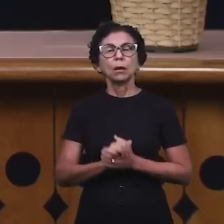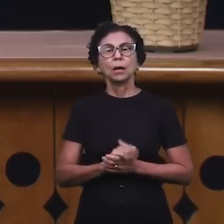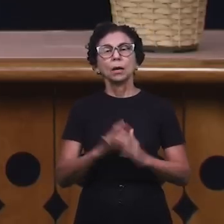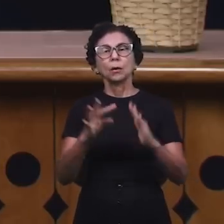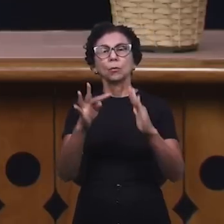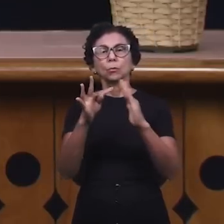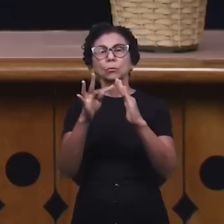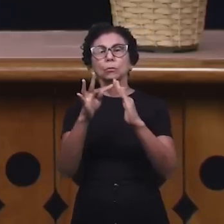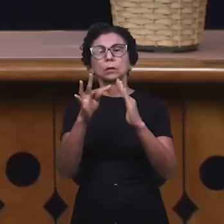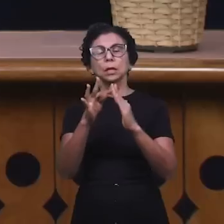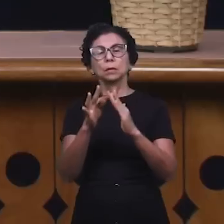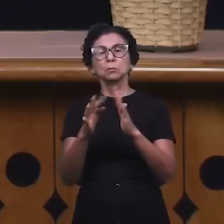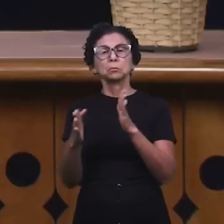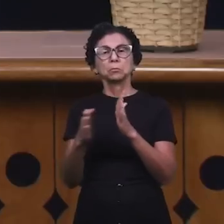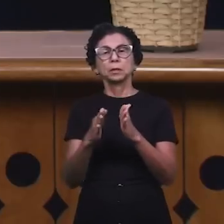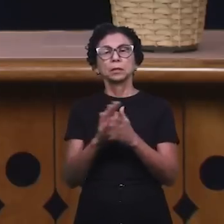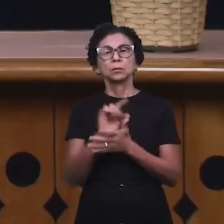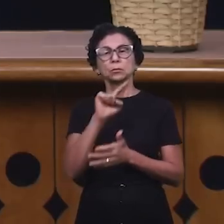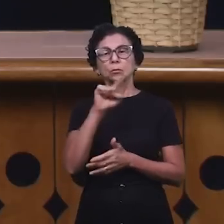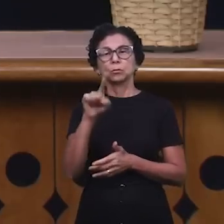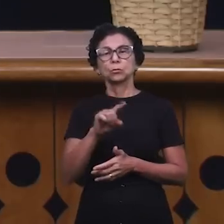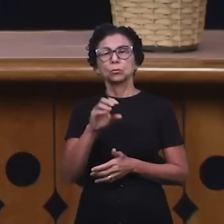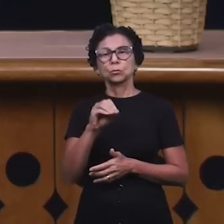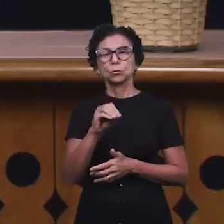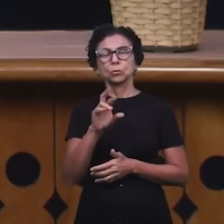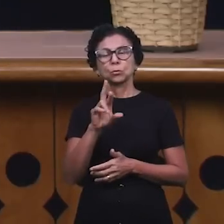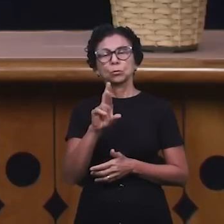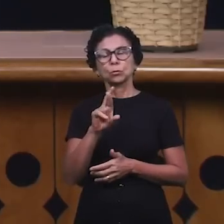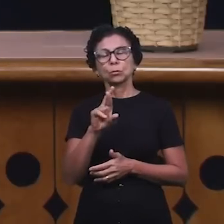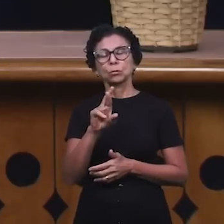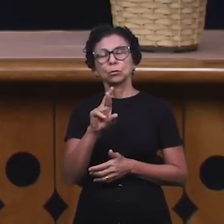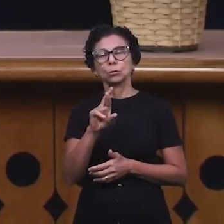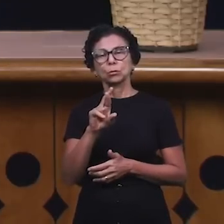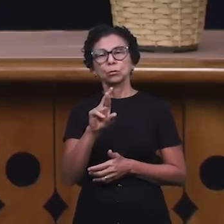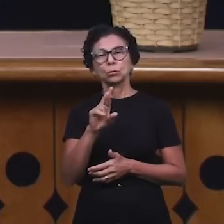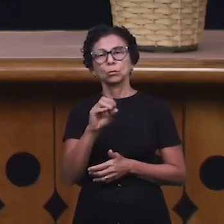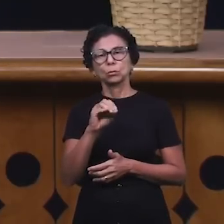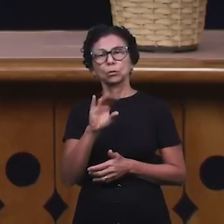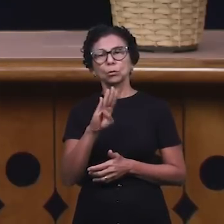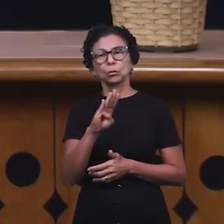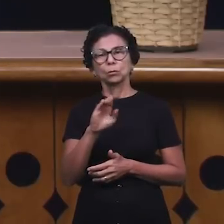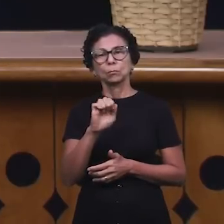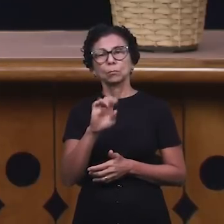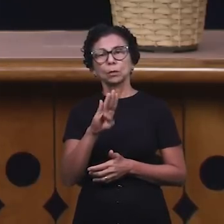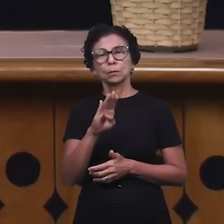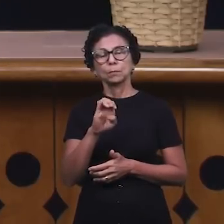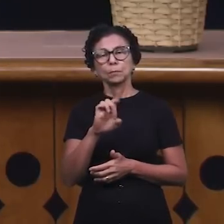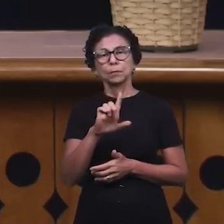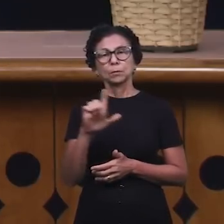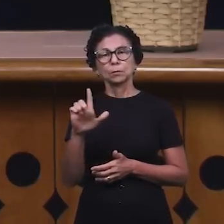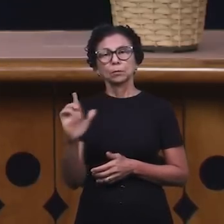que seria destruído mais adiante. Só fizemos essa menção aqui. Muito bem.